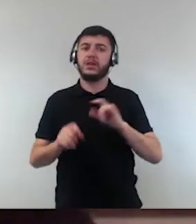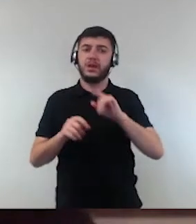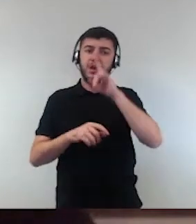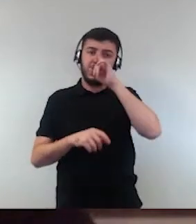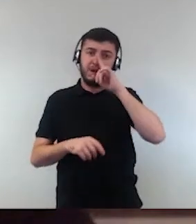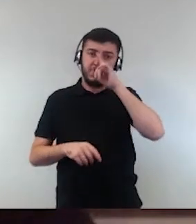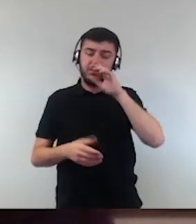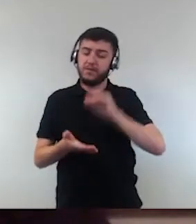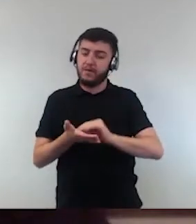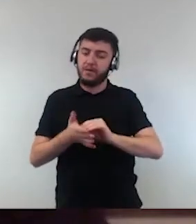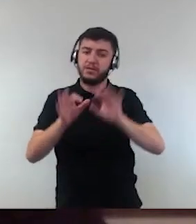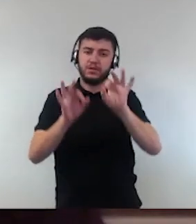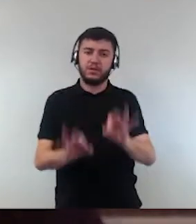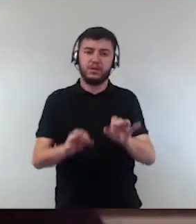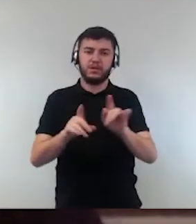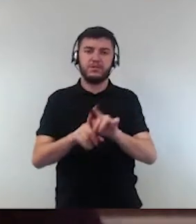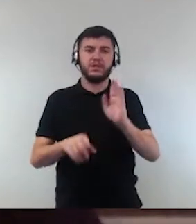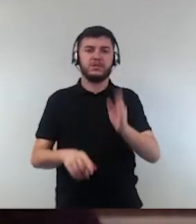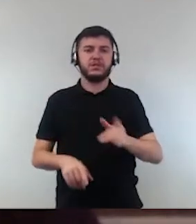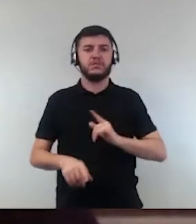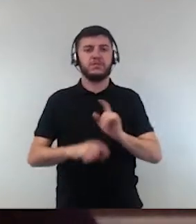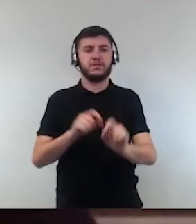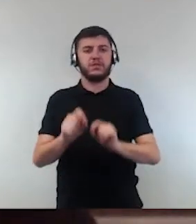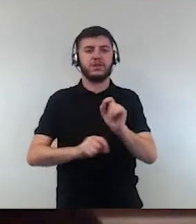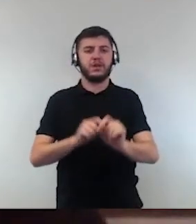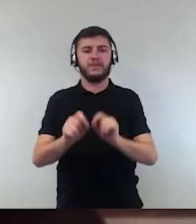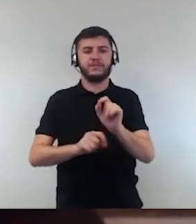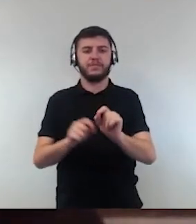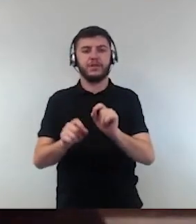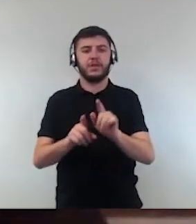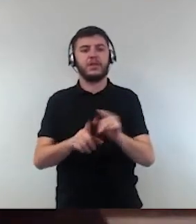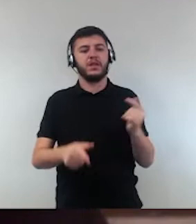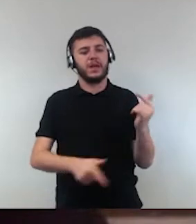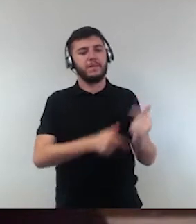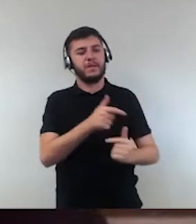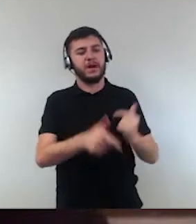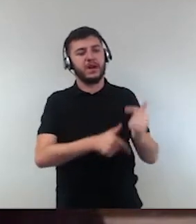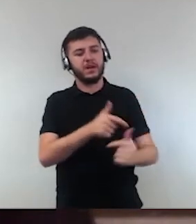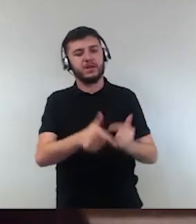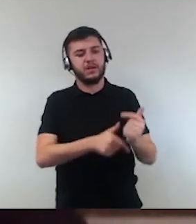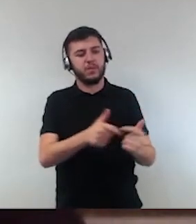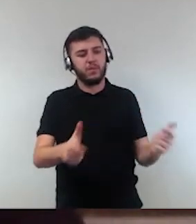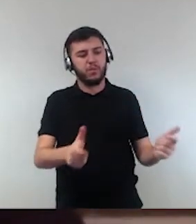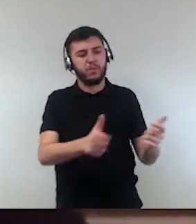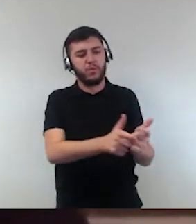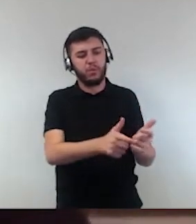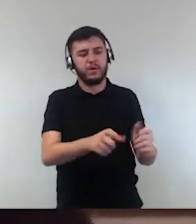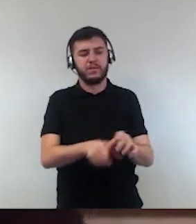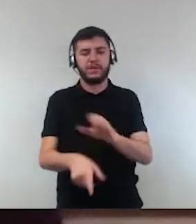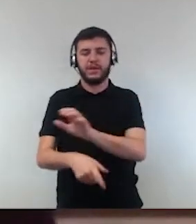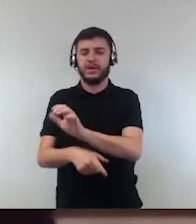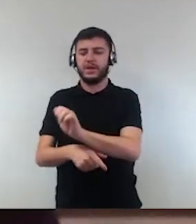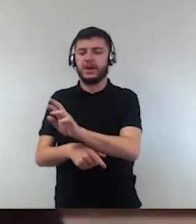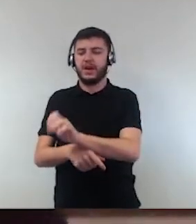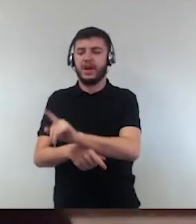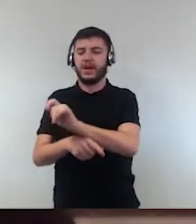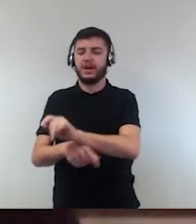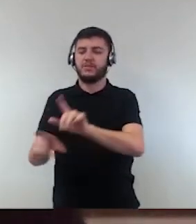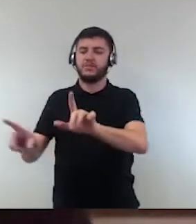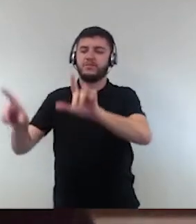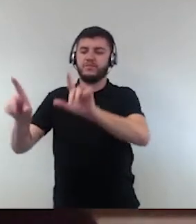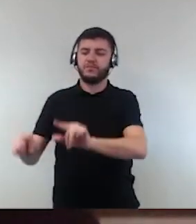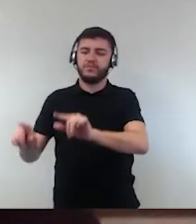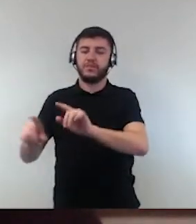queda de demanda, temos essa queda de carga e, ocasionalmente, por se tratar de um setor intimamente ligado à